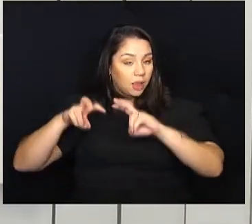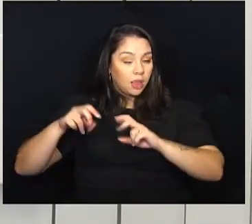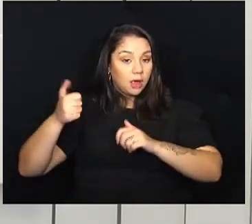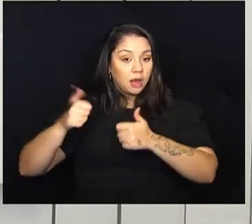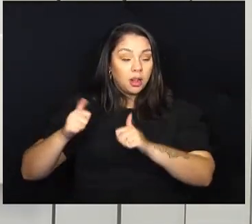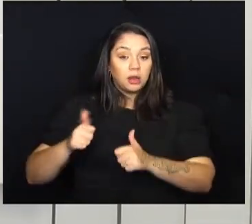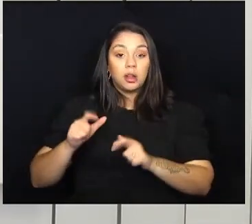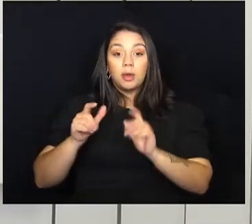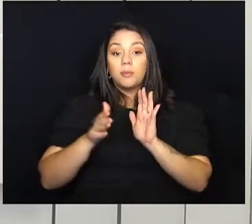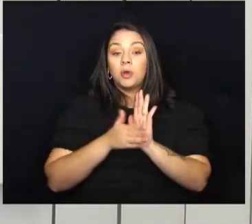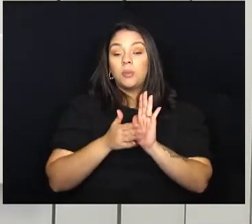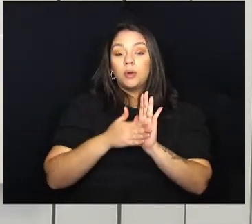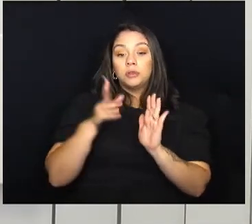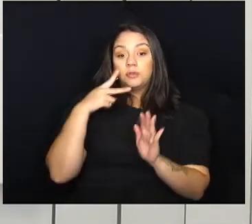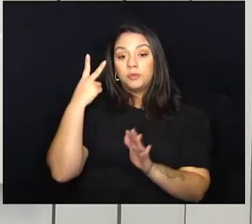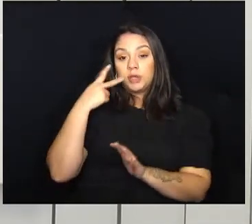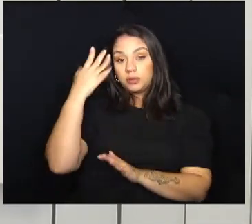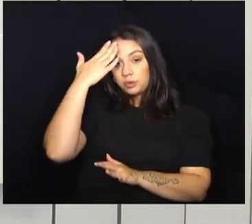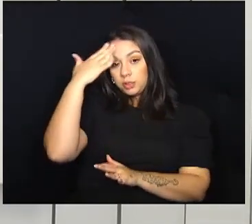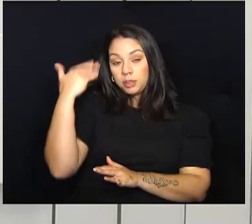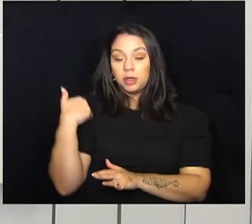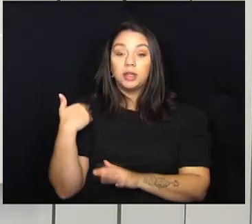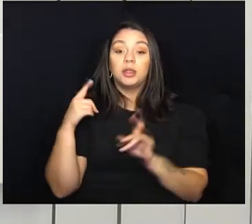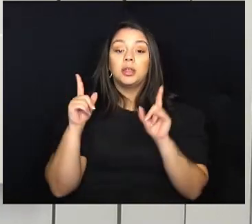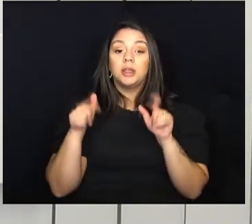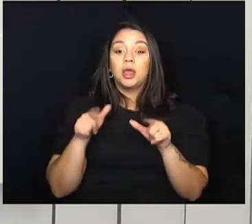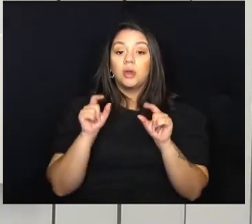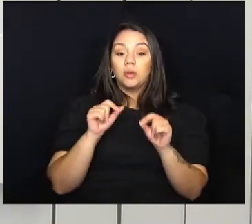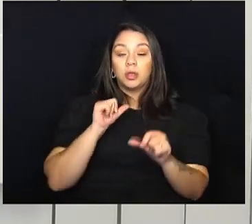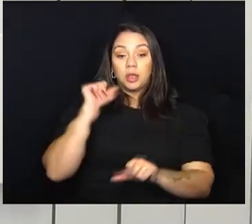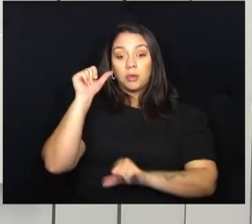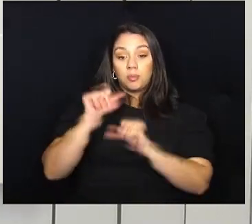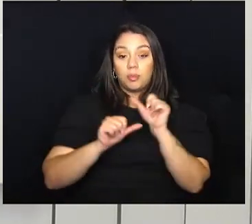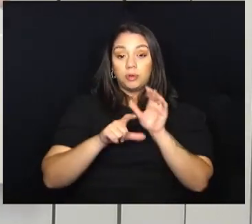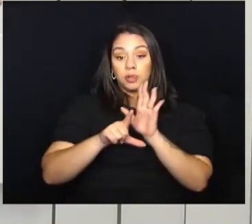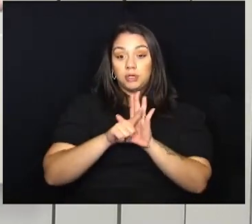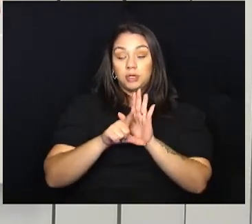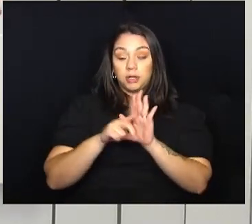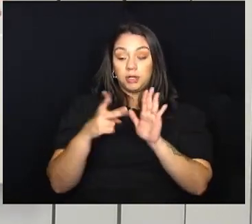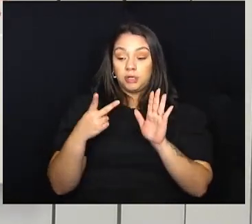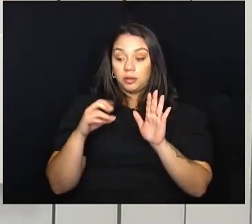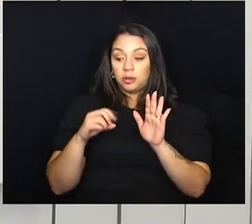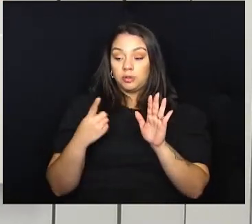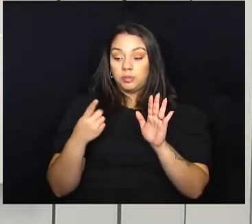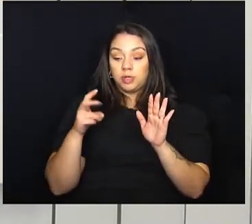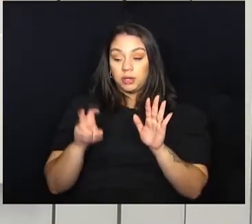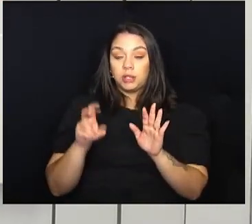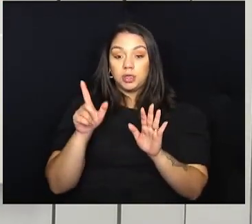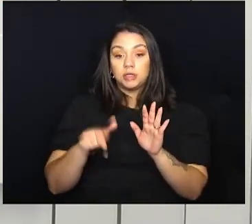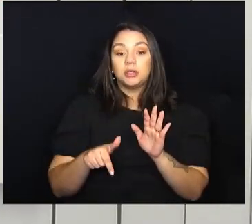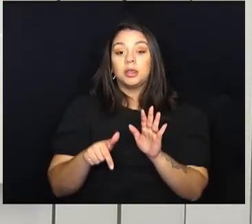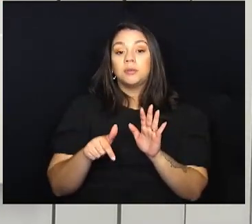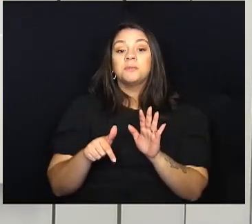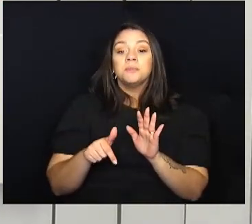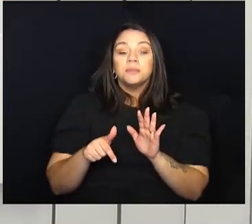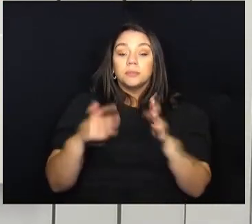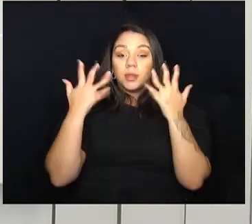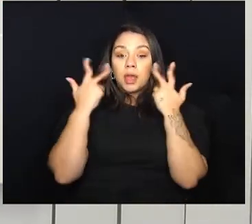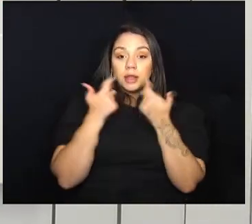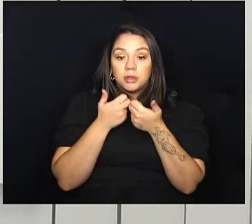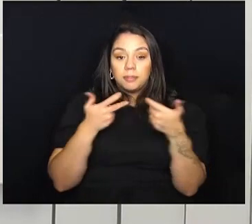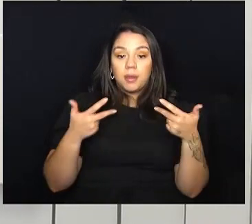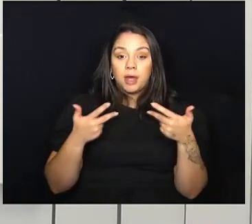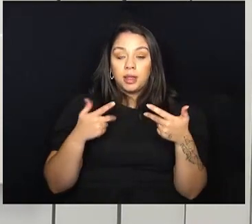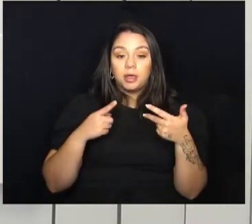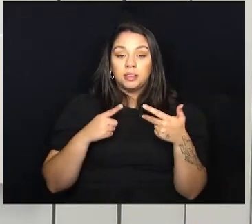da vereadora Débora Palermo, que altera uma lei de 2015 que trata do manejo de animais em pet shops.